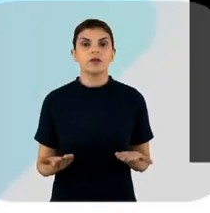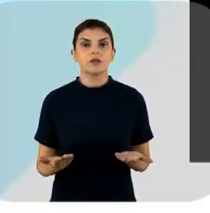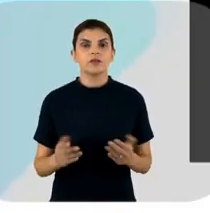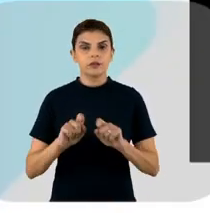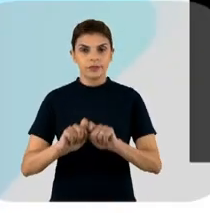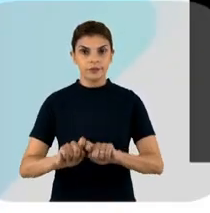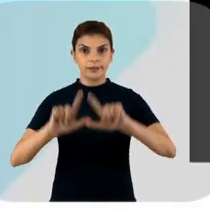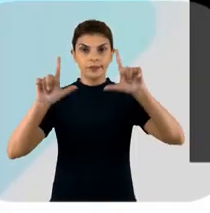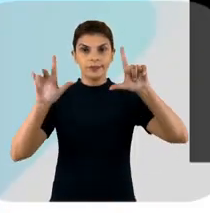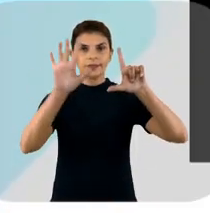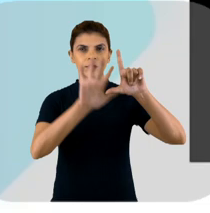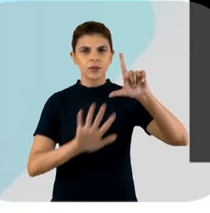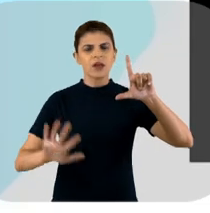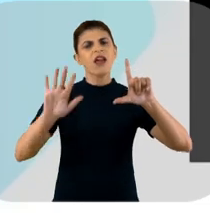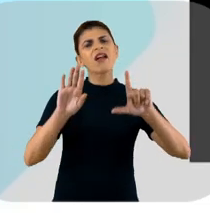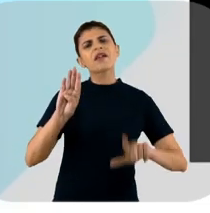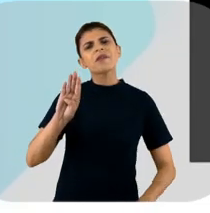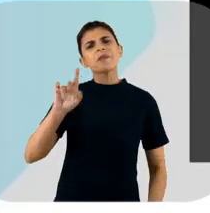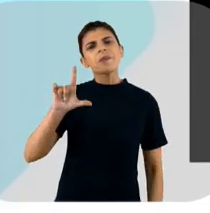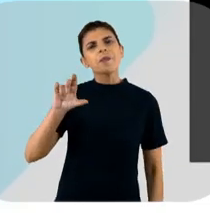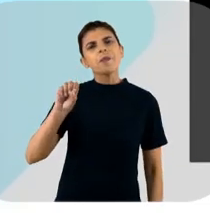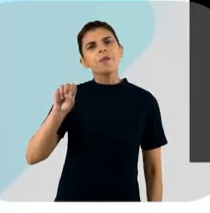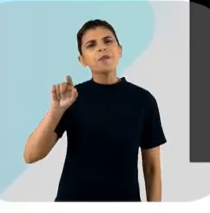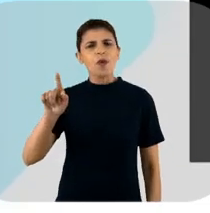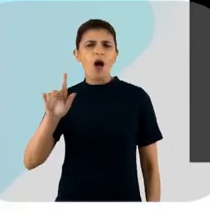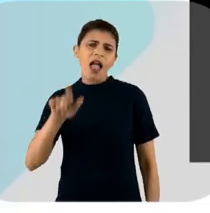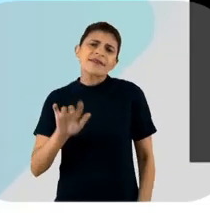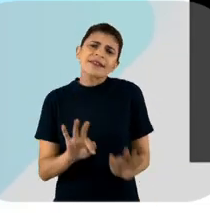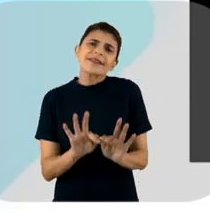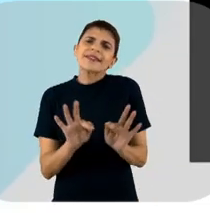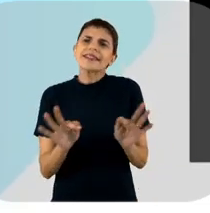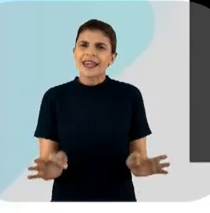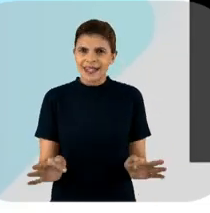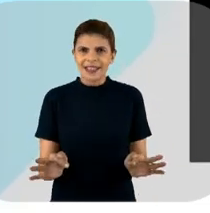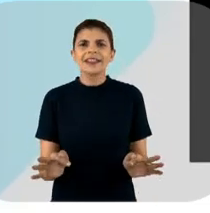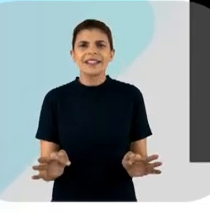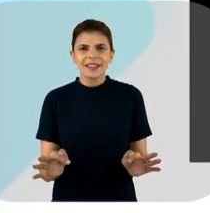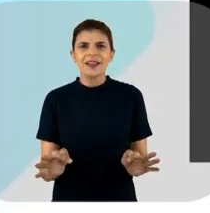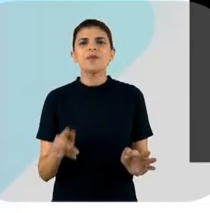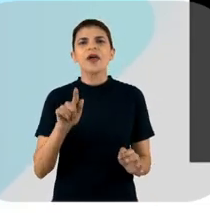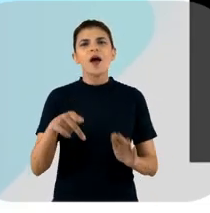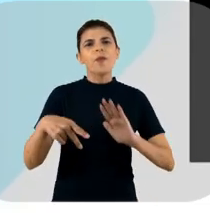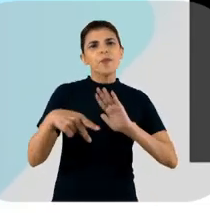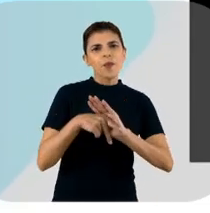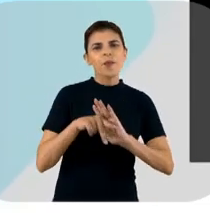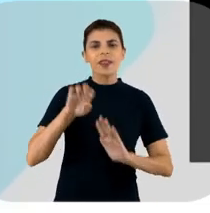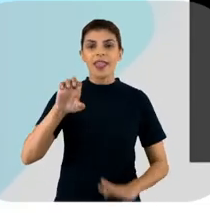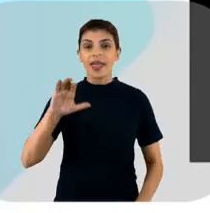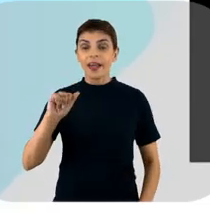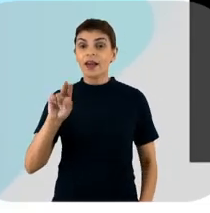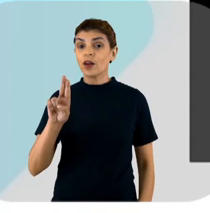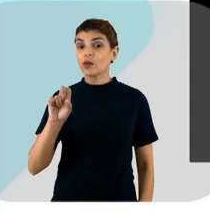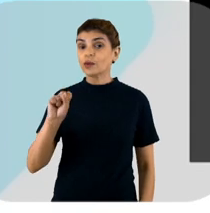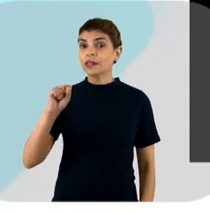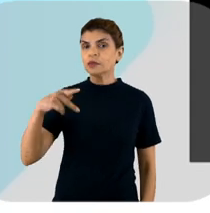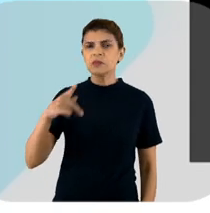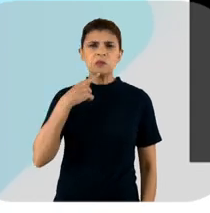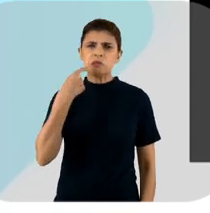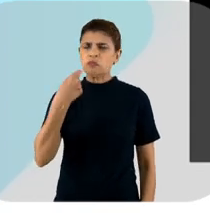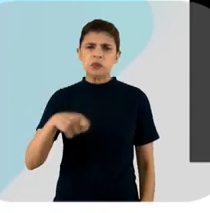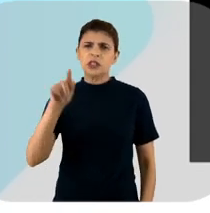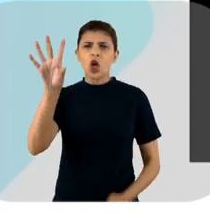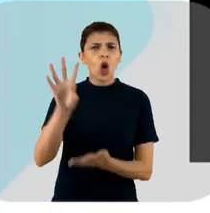no meu portal. É um blog simples, que chama ECA, da Escola de Comunicações e Artes da USP. Não